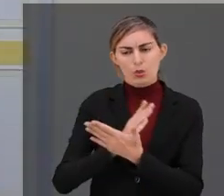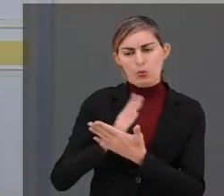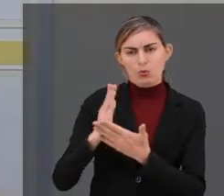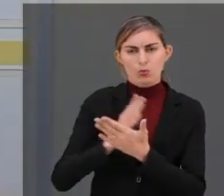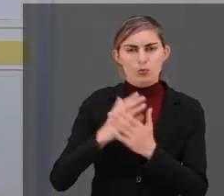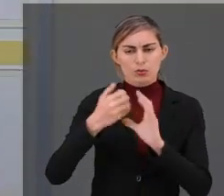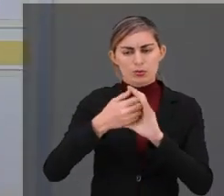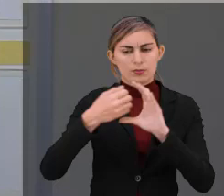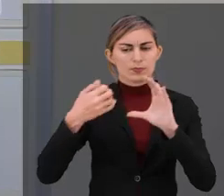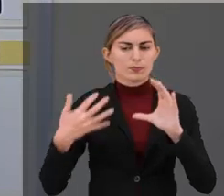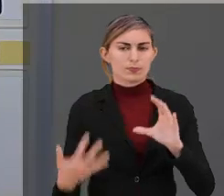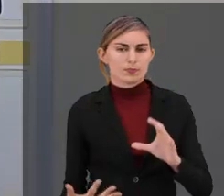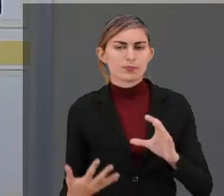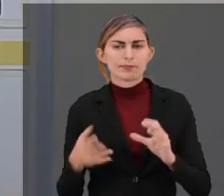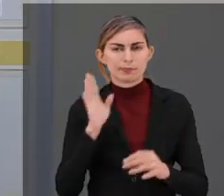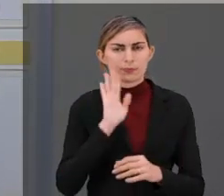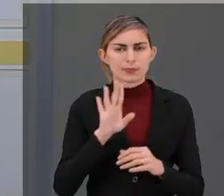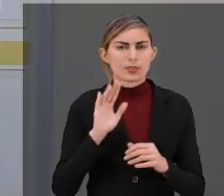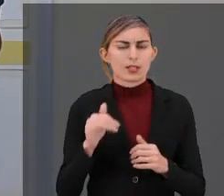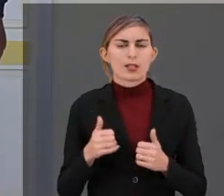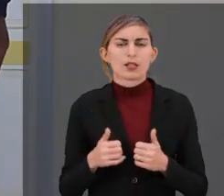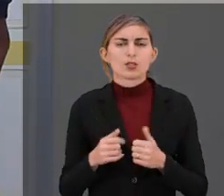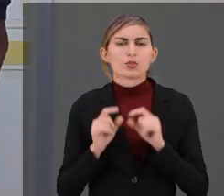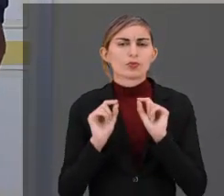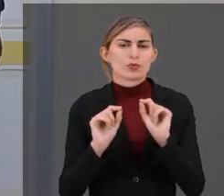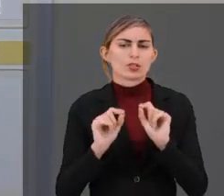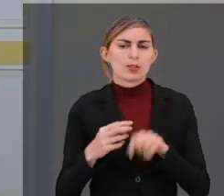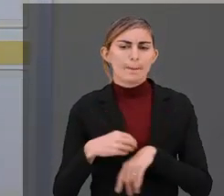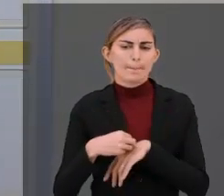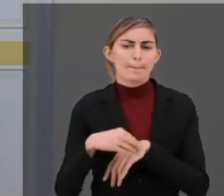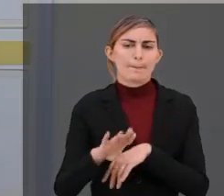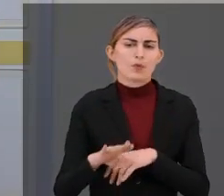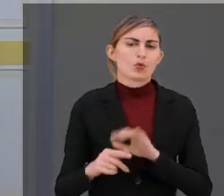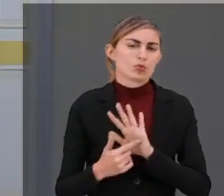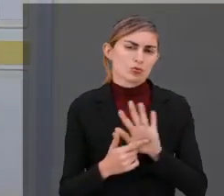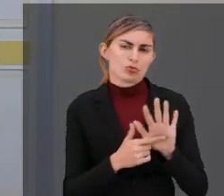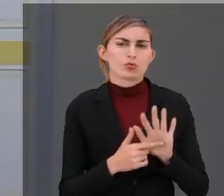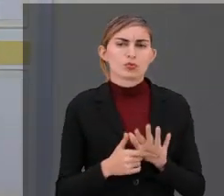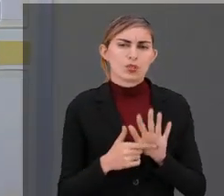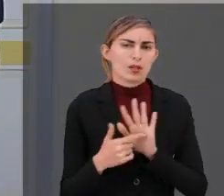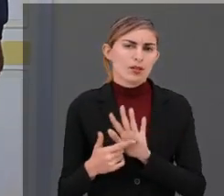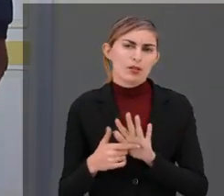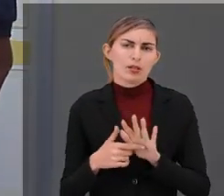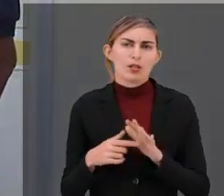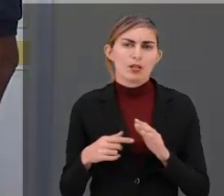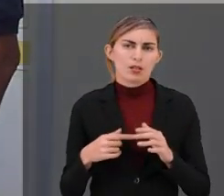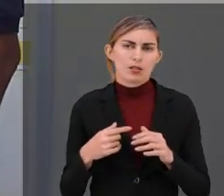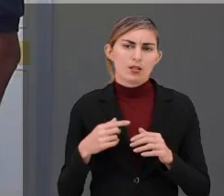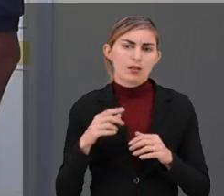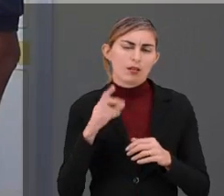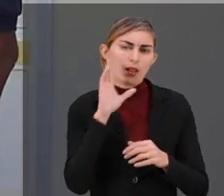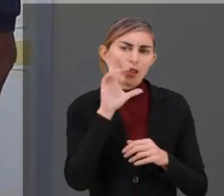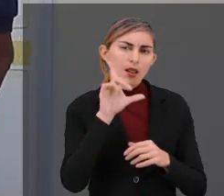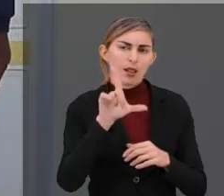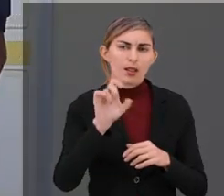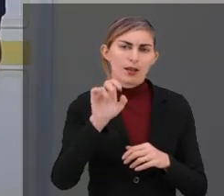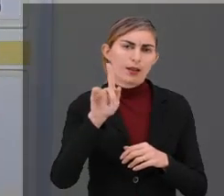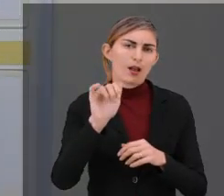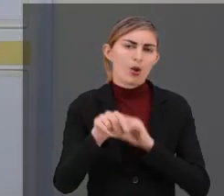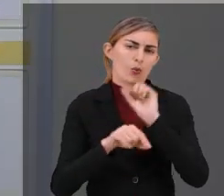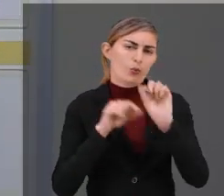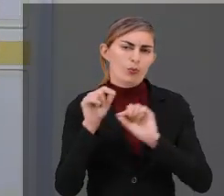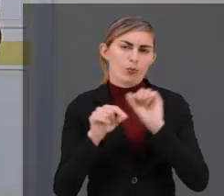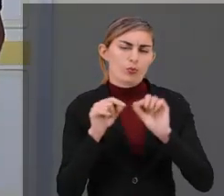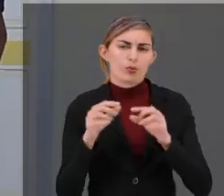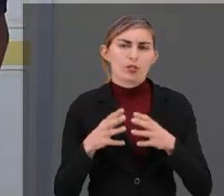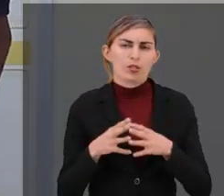alguns aspectos que seriam considerados legais. Isso. O que você poderia abordar para a gente, assim, apresentar para a gente como essa questão legal? Para